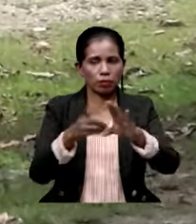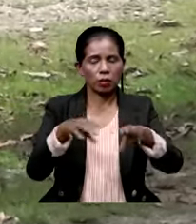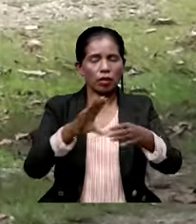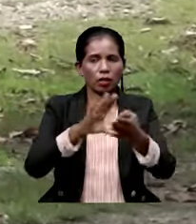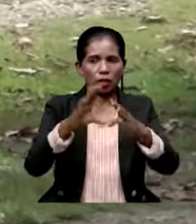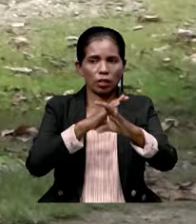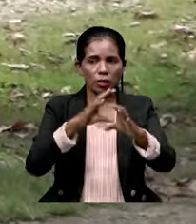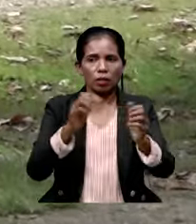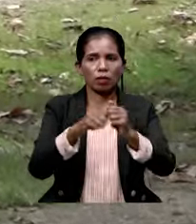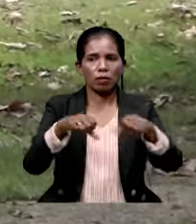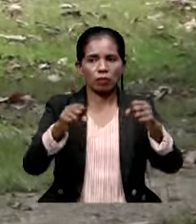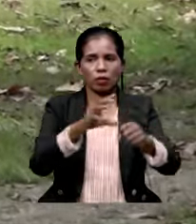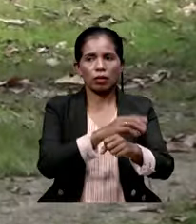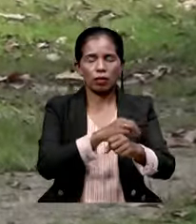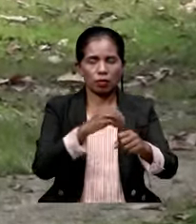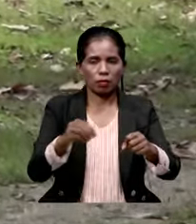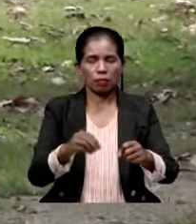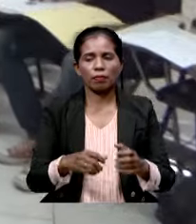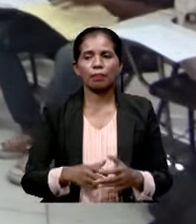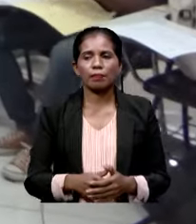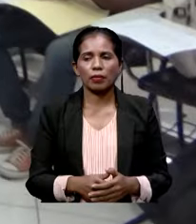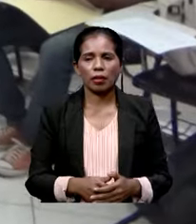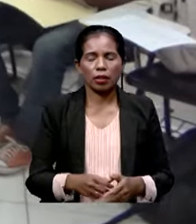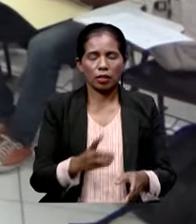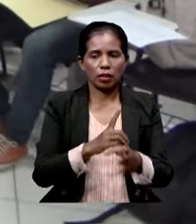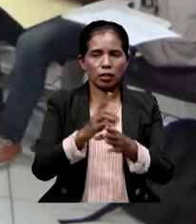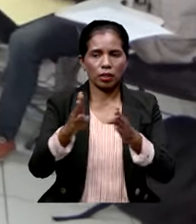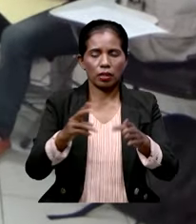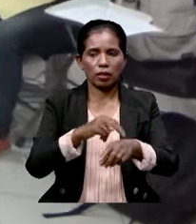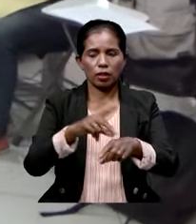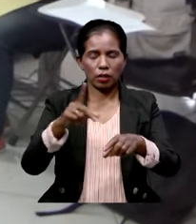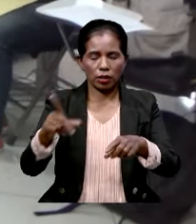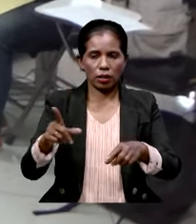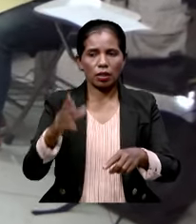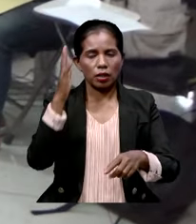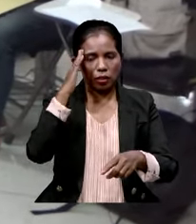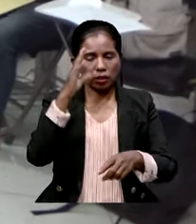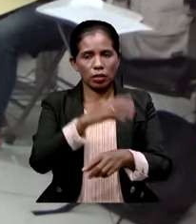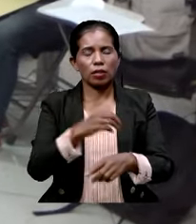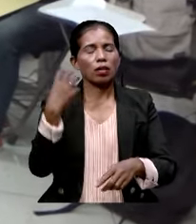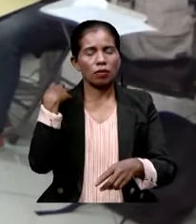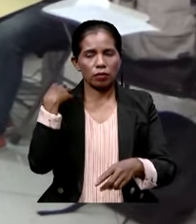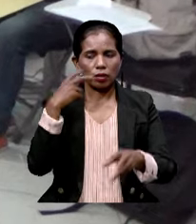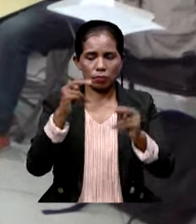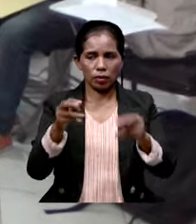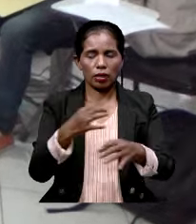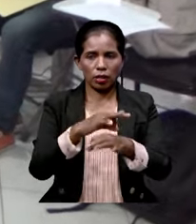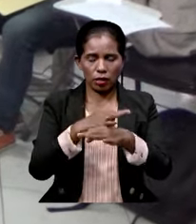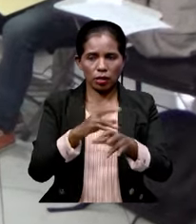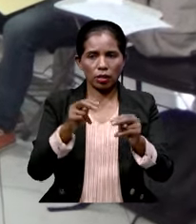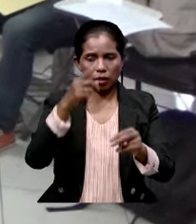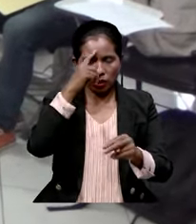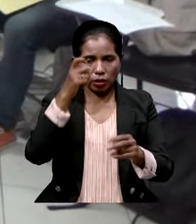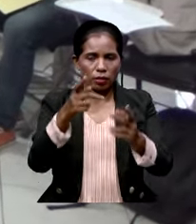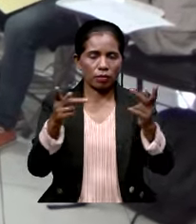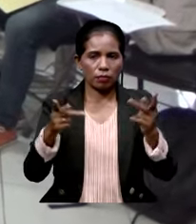motor, nomos, carta condução. Diretora Direção Nacional Transporte Terrestre reconhece edifício refere precisa duni atu hadia tambah kondisang